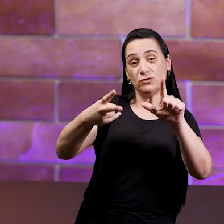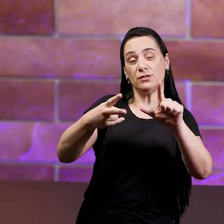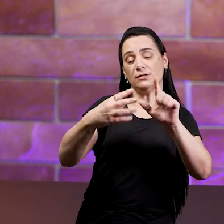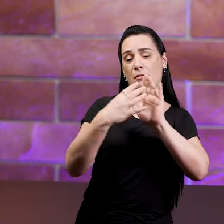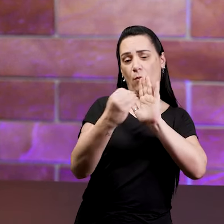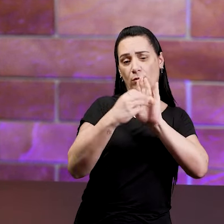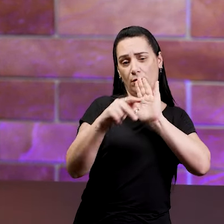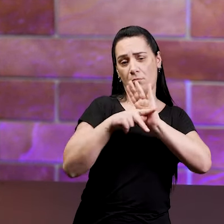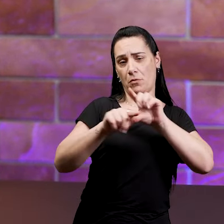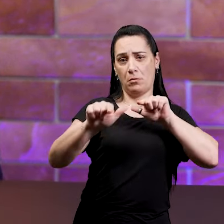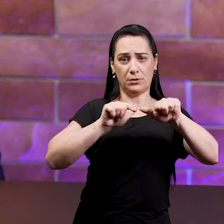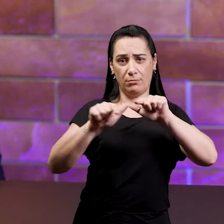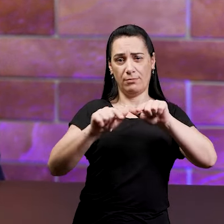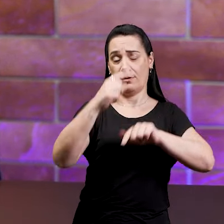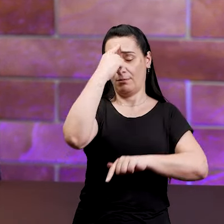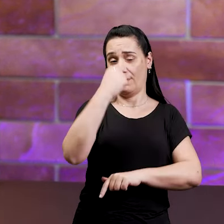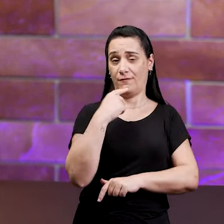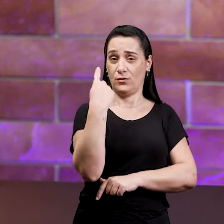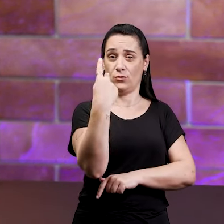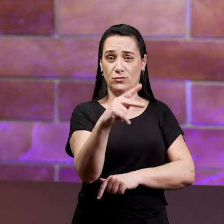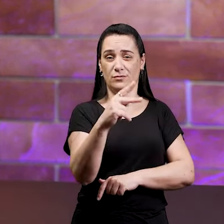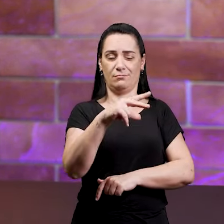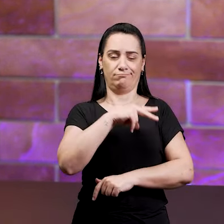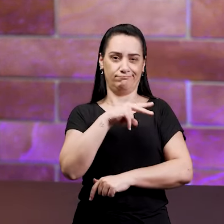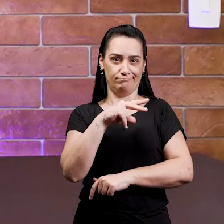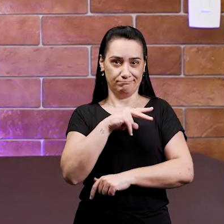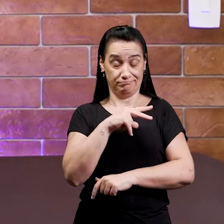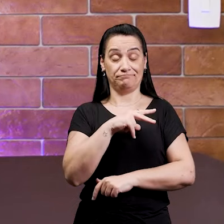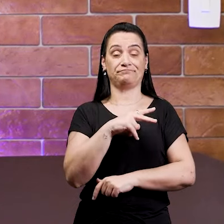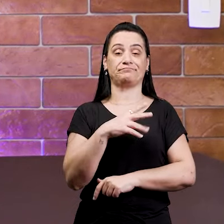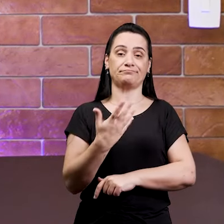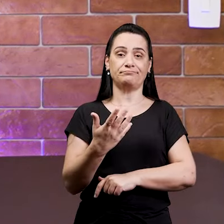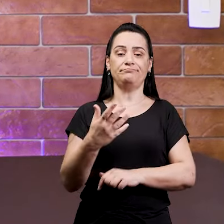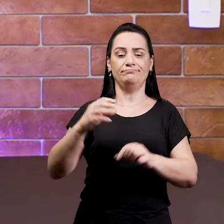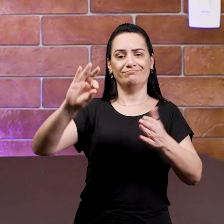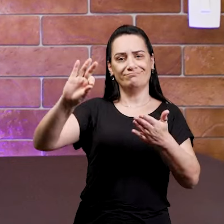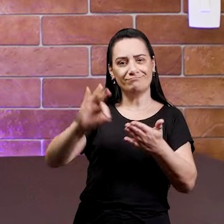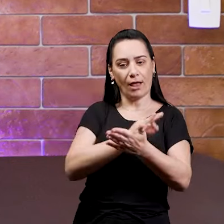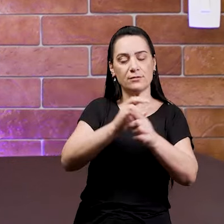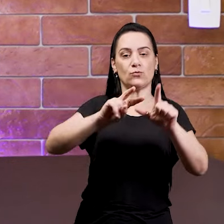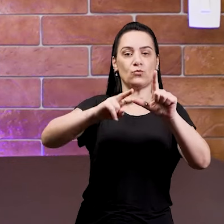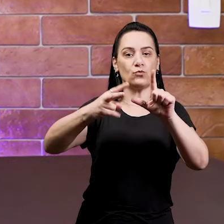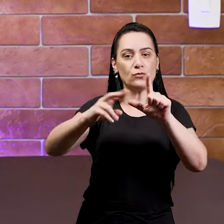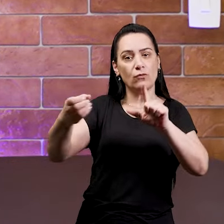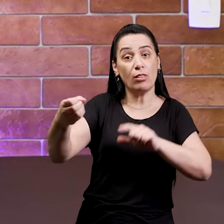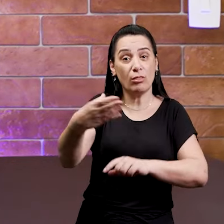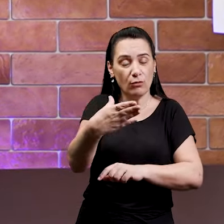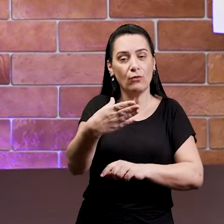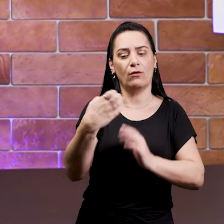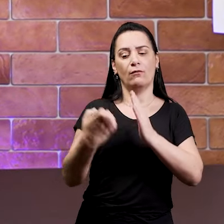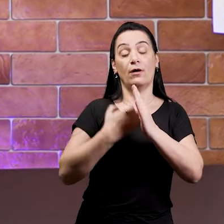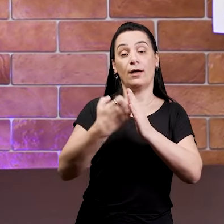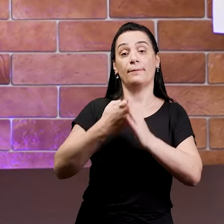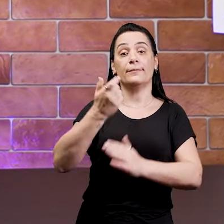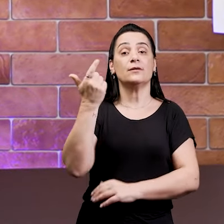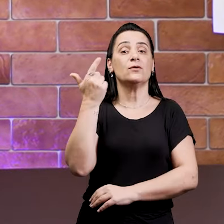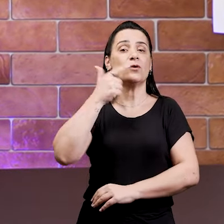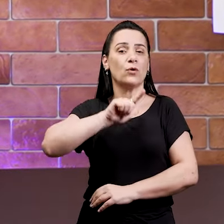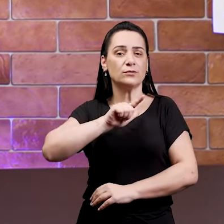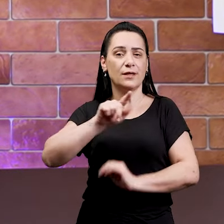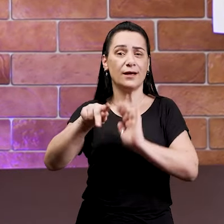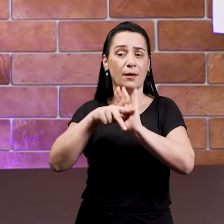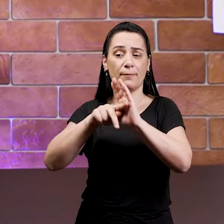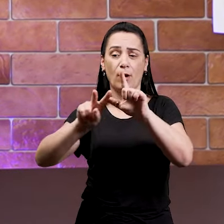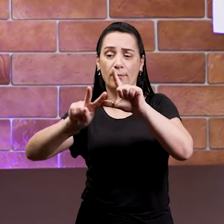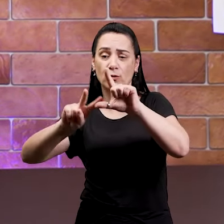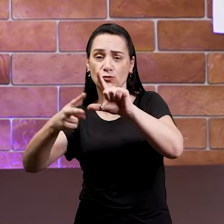funcionalidades do Teams ao seu modelo de trabalho já existente. Com a assinatura do Microsoft Teams Essentials, a empresa consegue